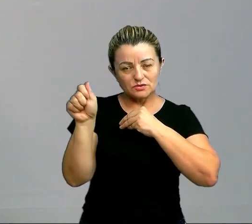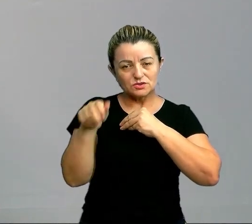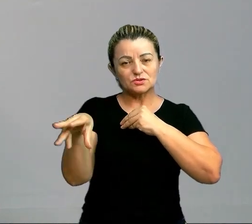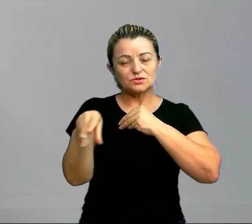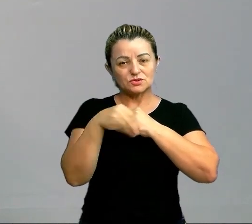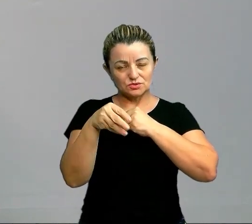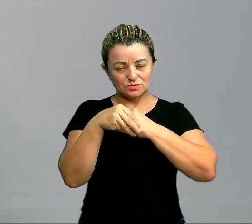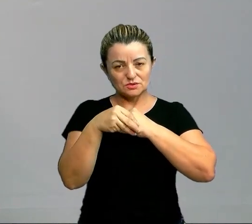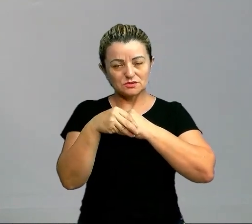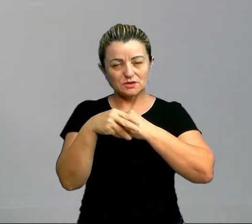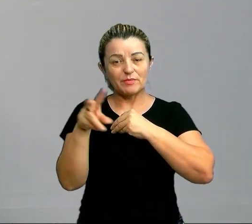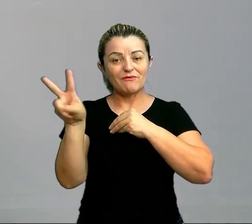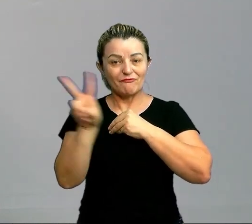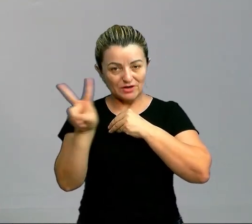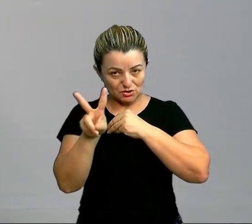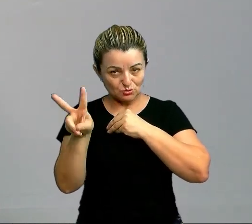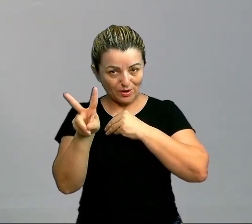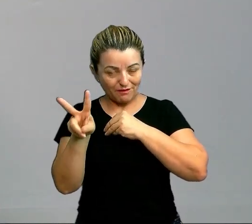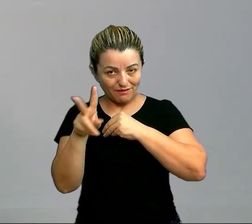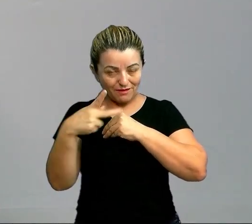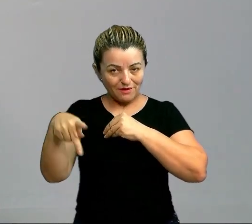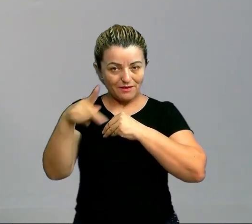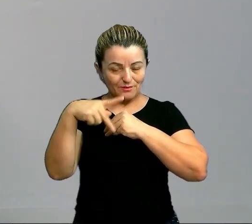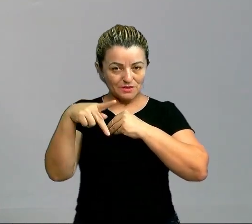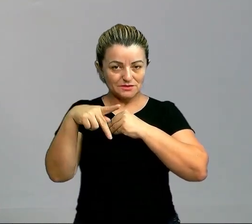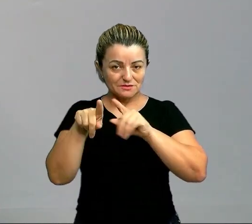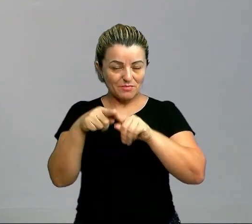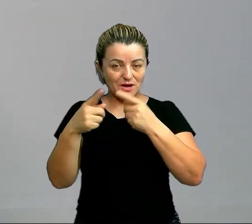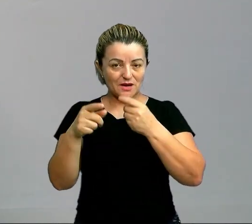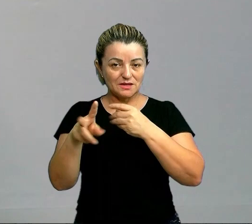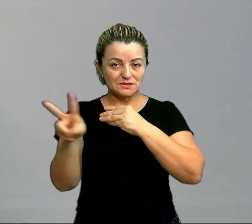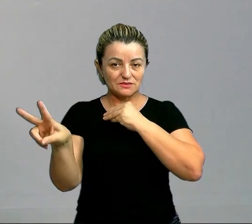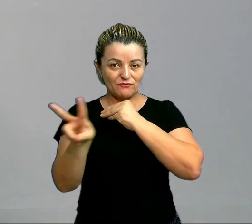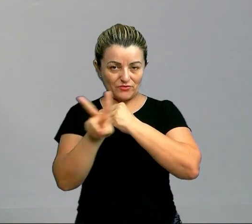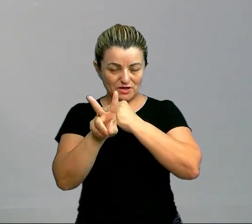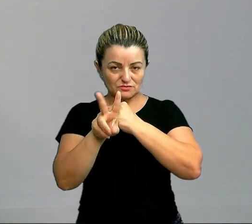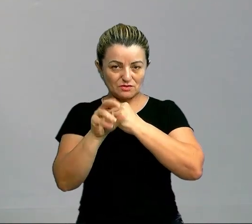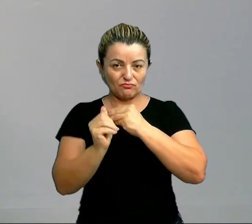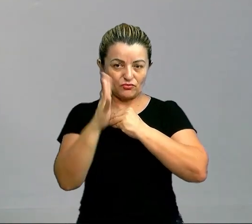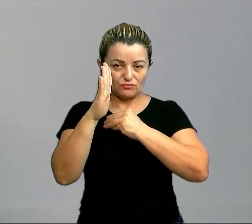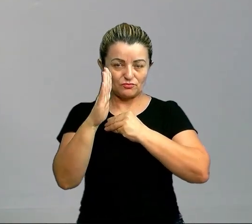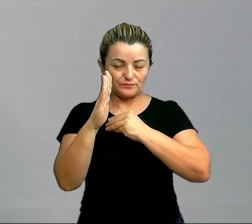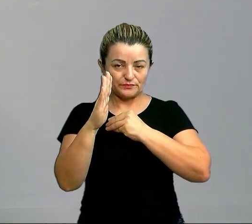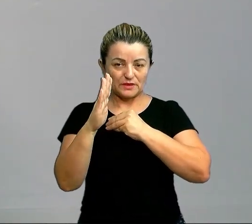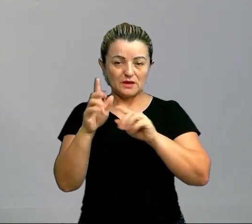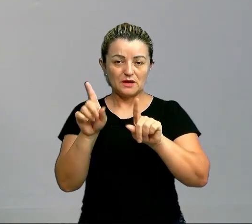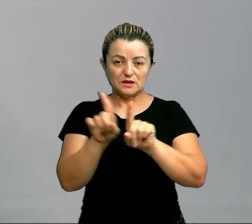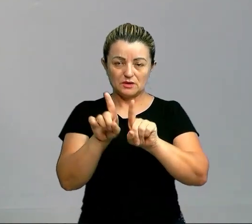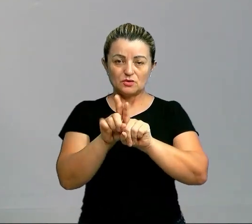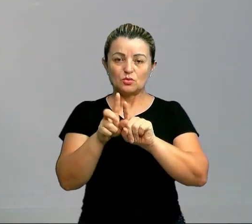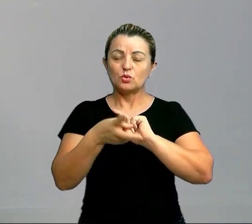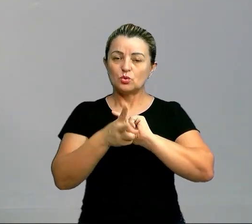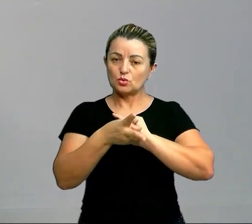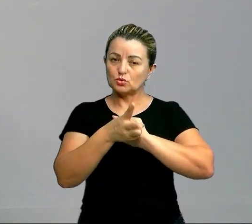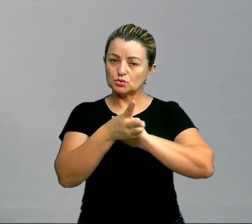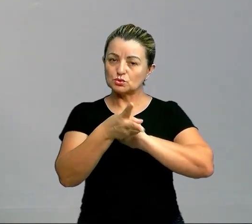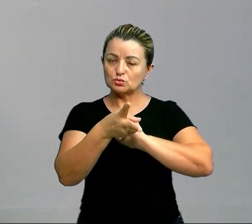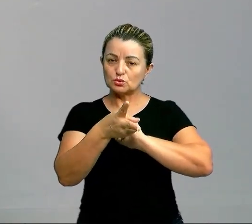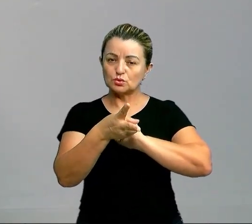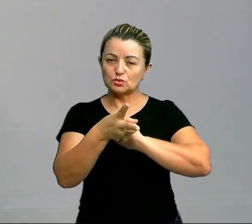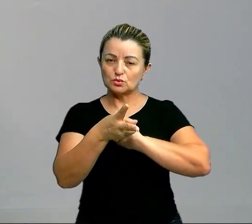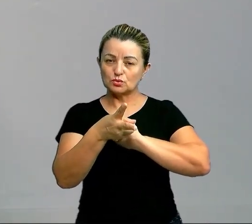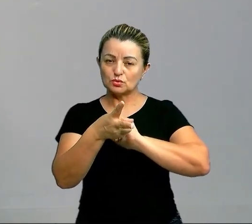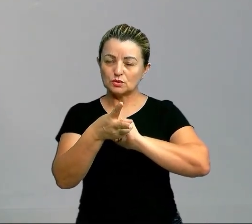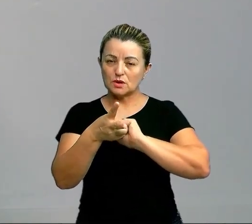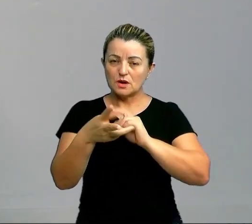Venezuela, no caso a Venezuela, que foi suspensa desde 2016, né? Mas ela aí continua